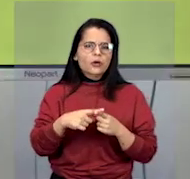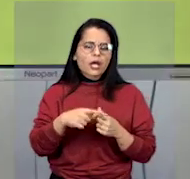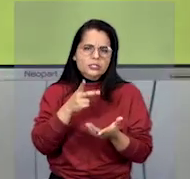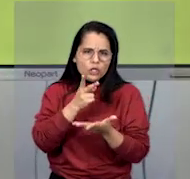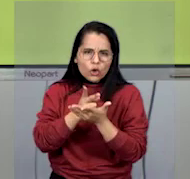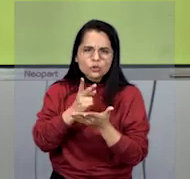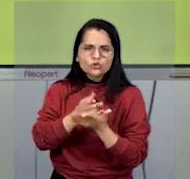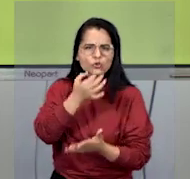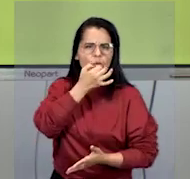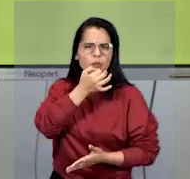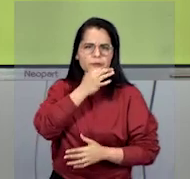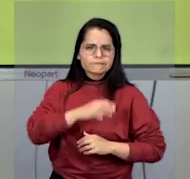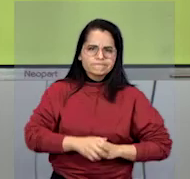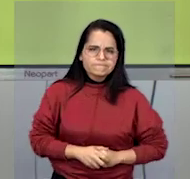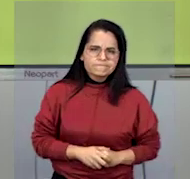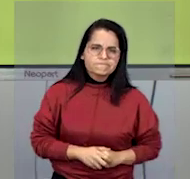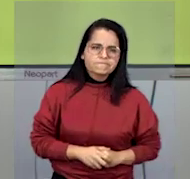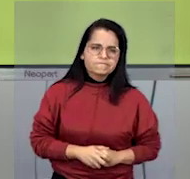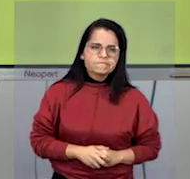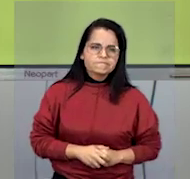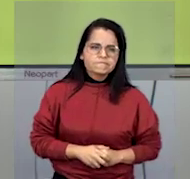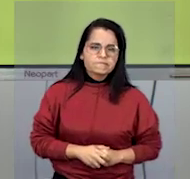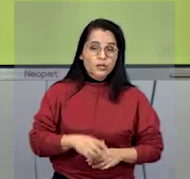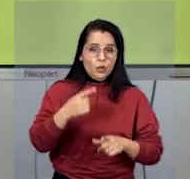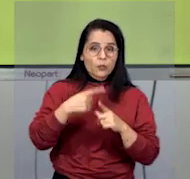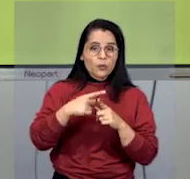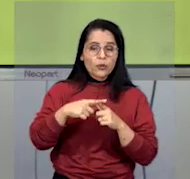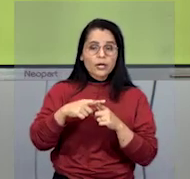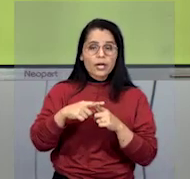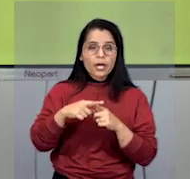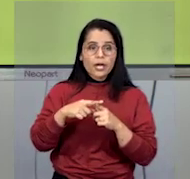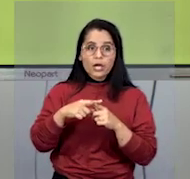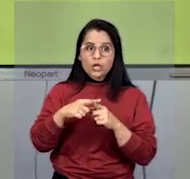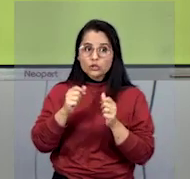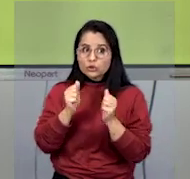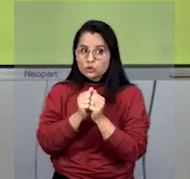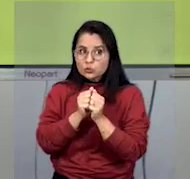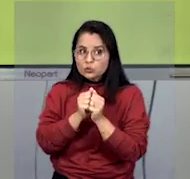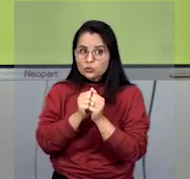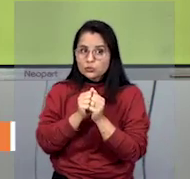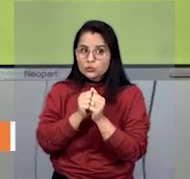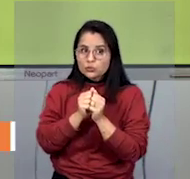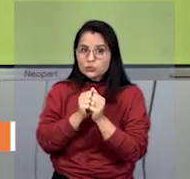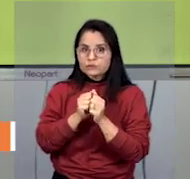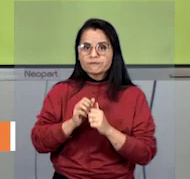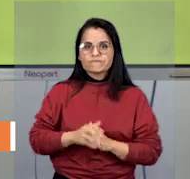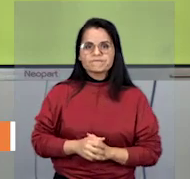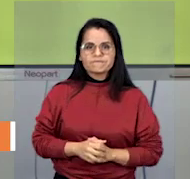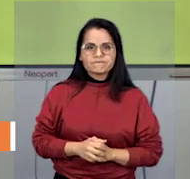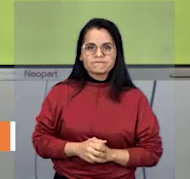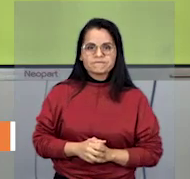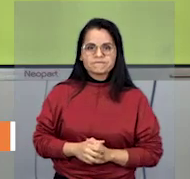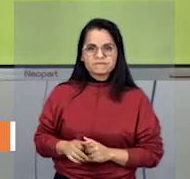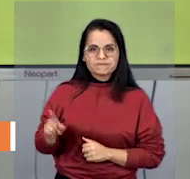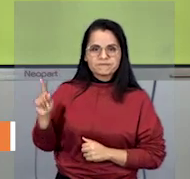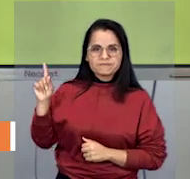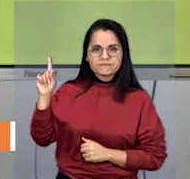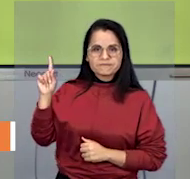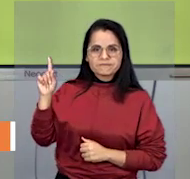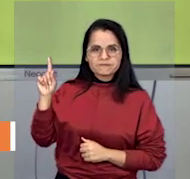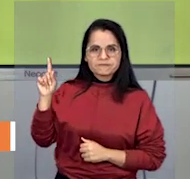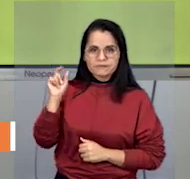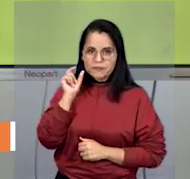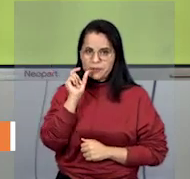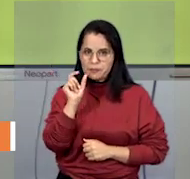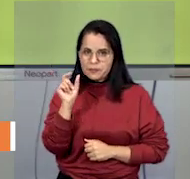mantém esse ponto de vista. O porquê junto, pois